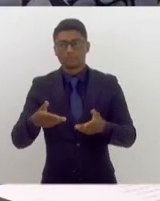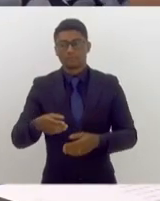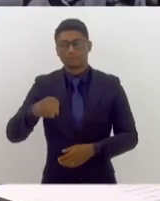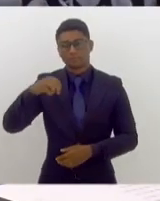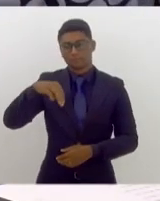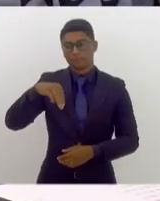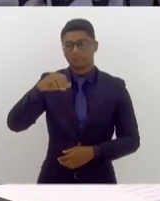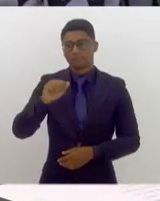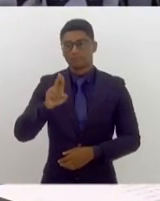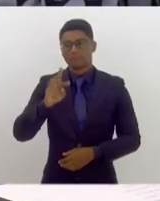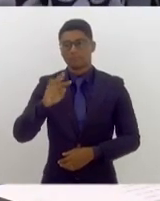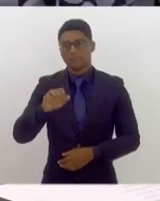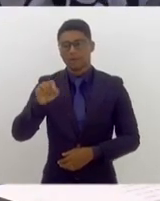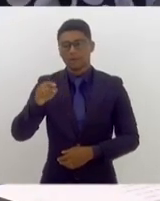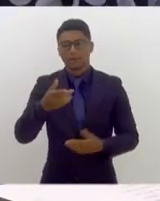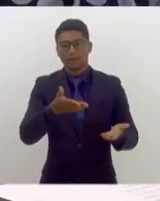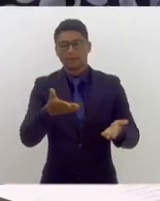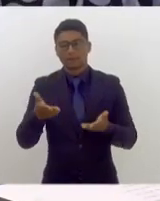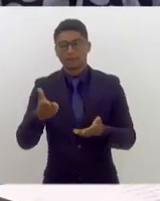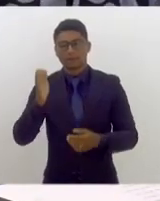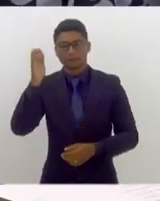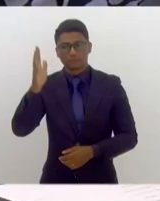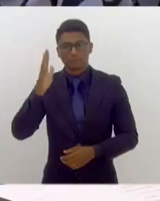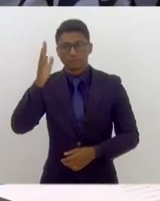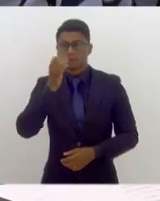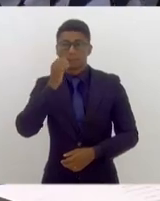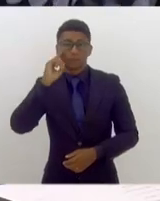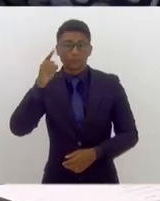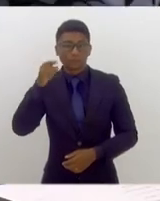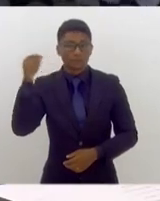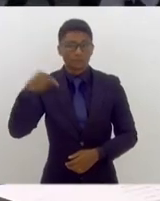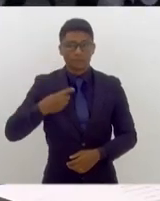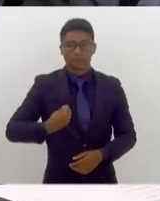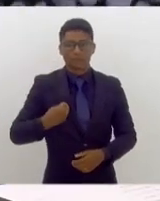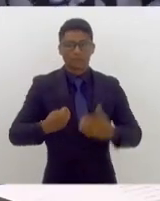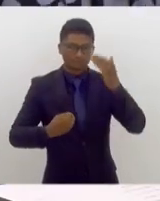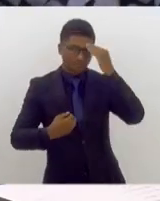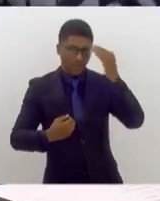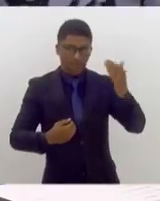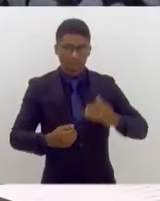Trabalhadores de Educação, para fazer uso da palavra. Bom dia, obrigado pela presença, Marta.